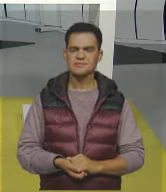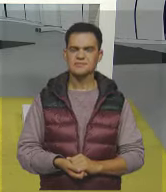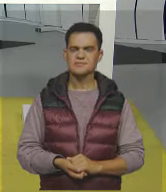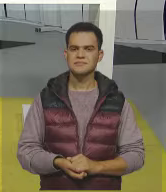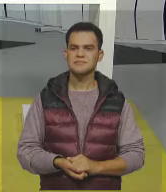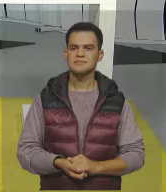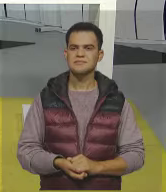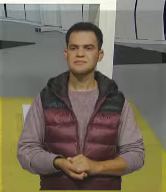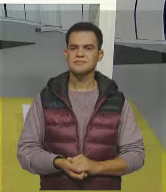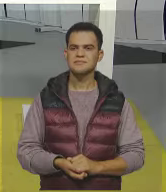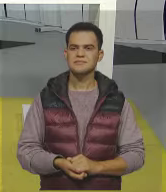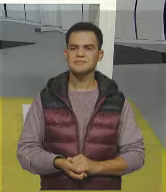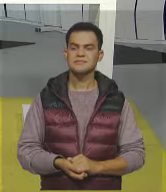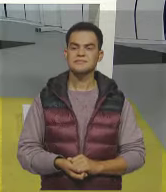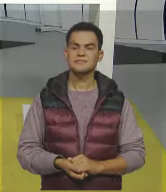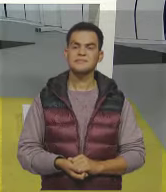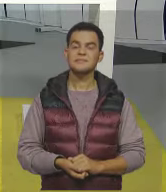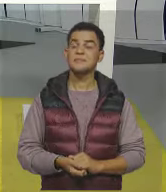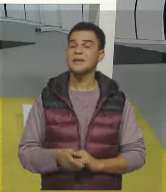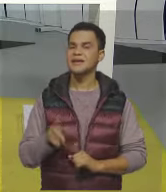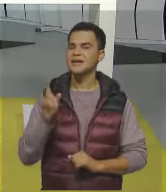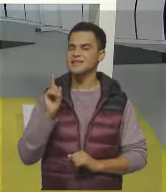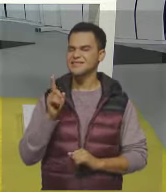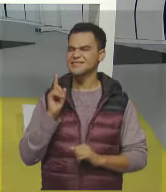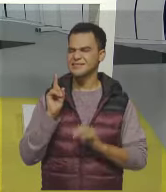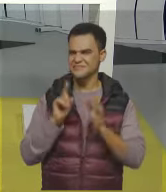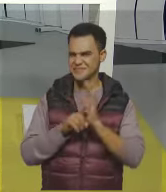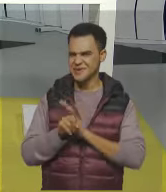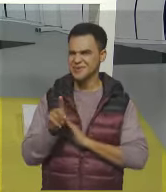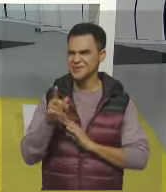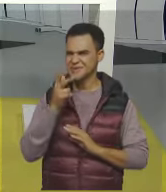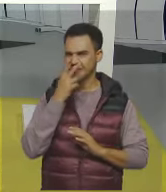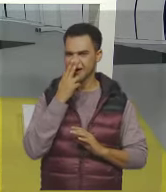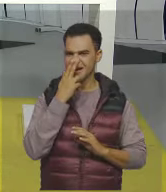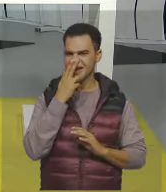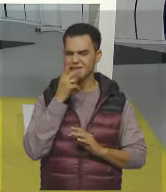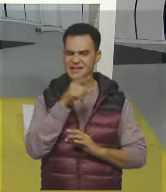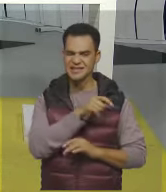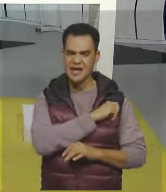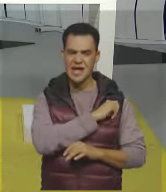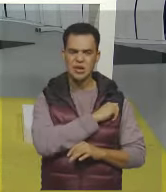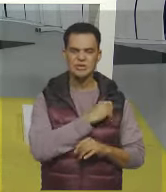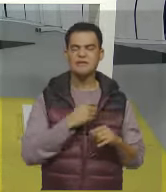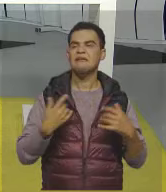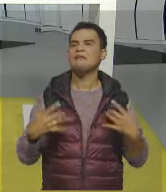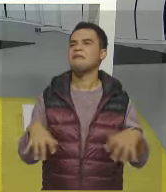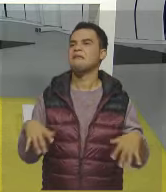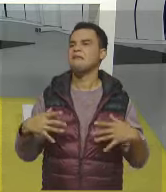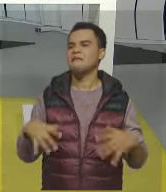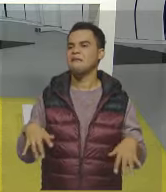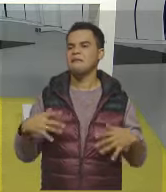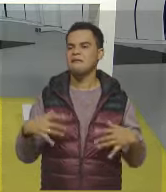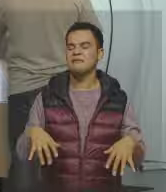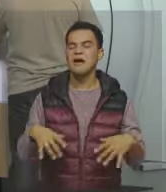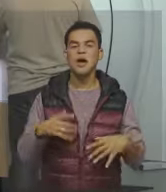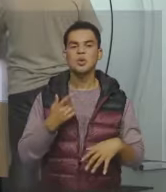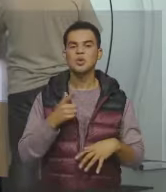Esse tipo de questão, gente, costuma apavorar muito o estudante, porque não tem valor numérico